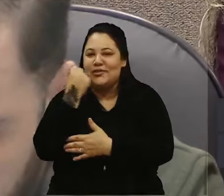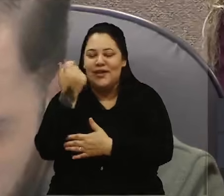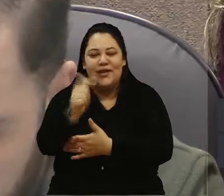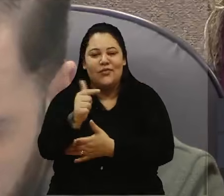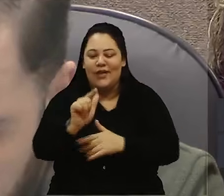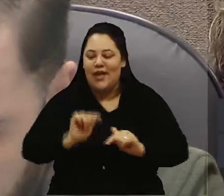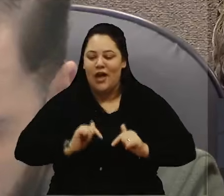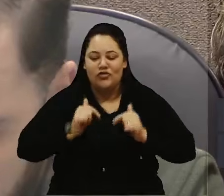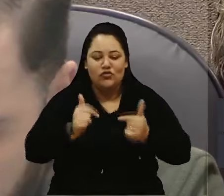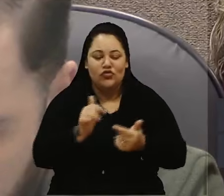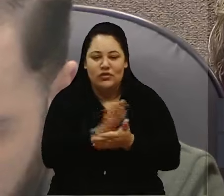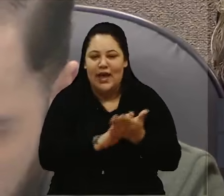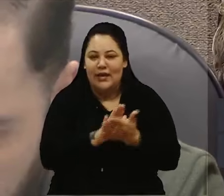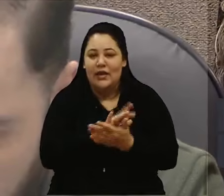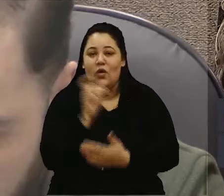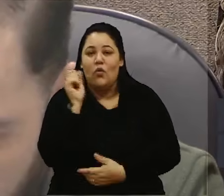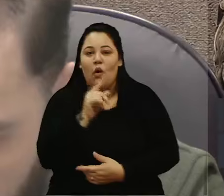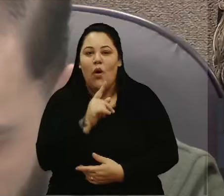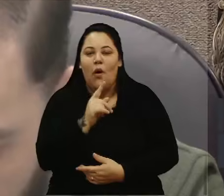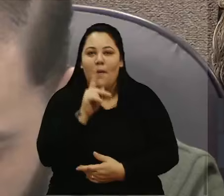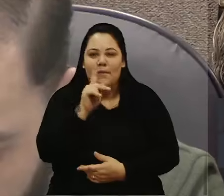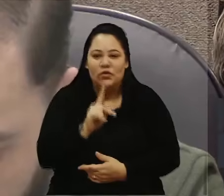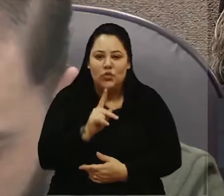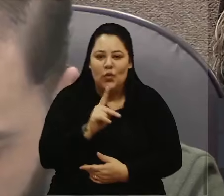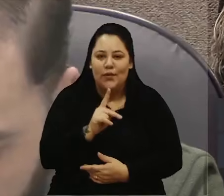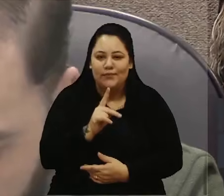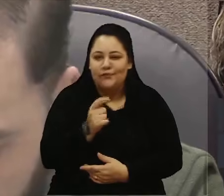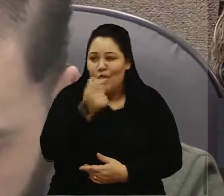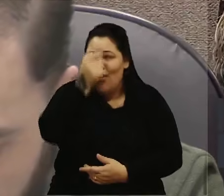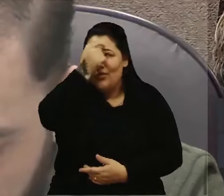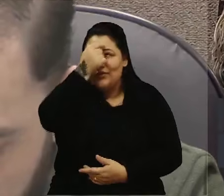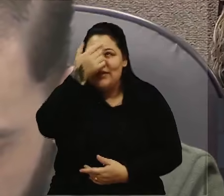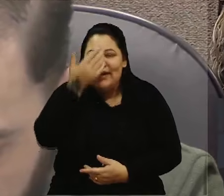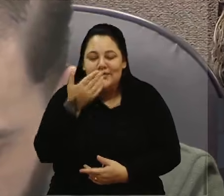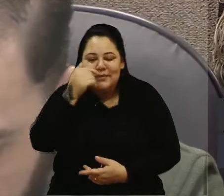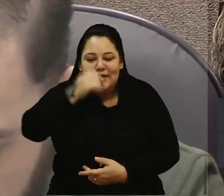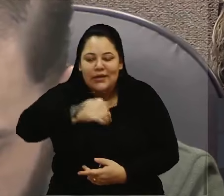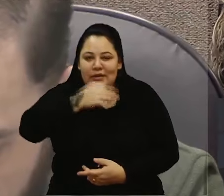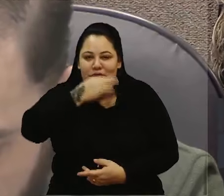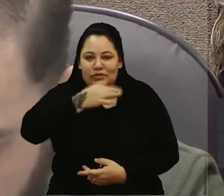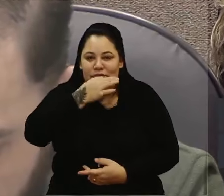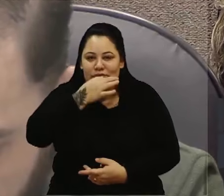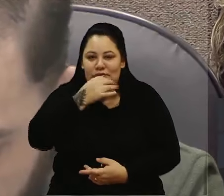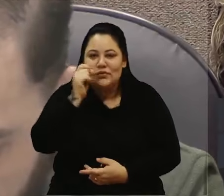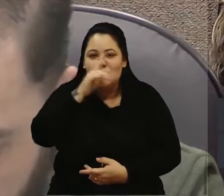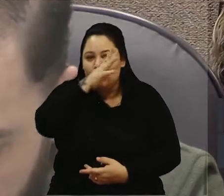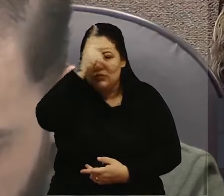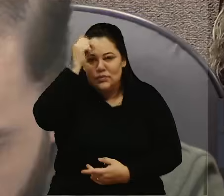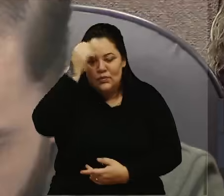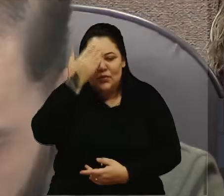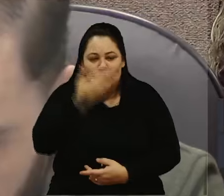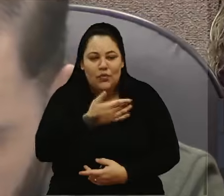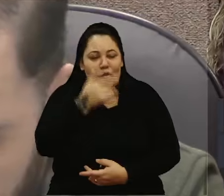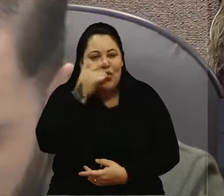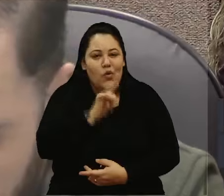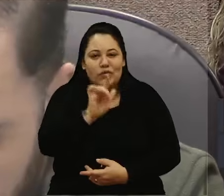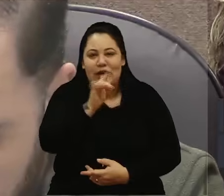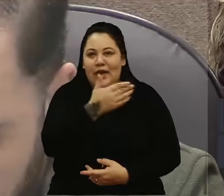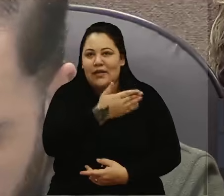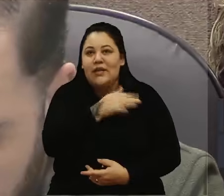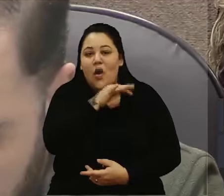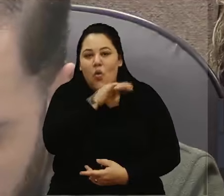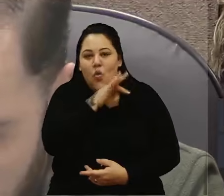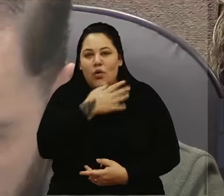isso. Qual a pessoa em sã consciência em Caxias do Sul, qual o munícipe aqui que consegue, está ruim,